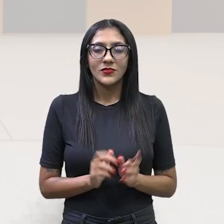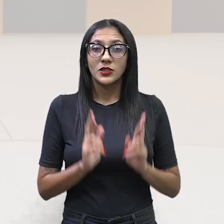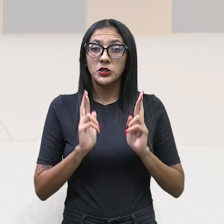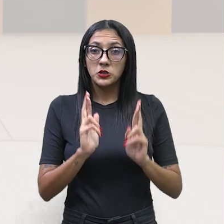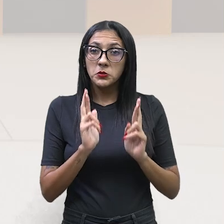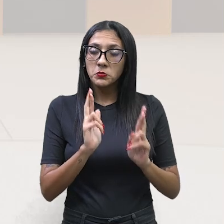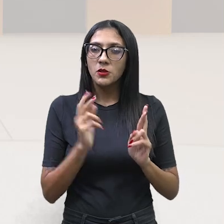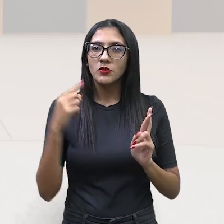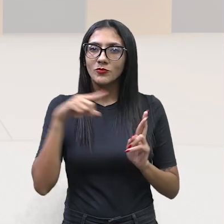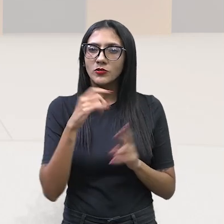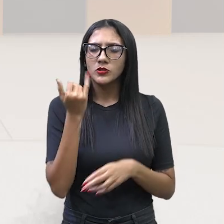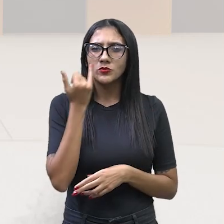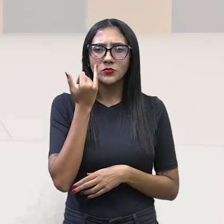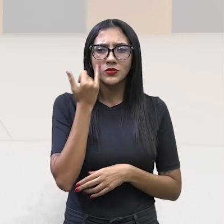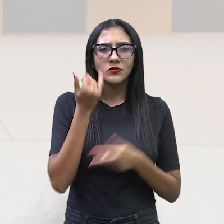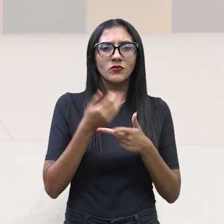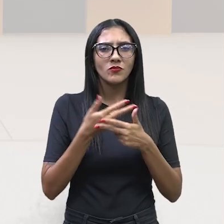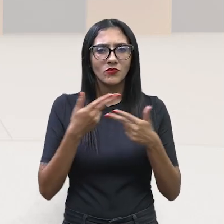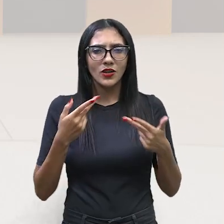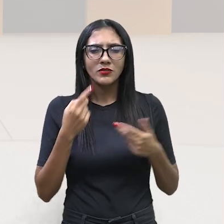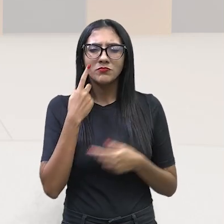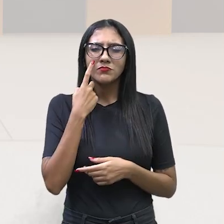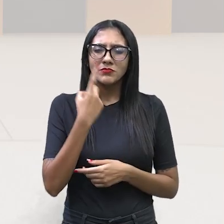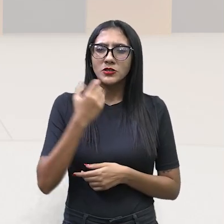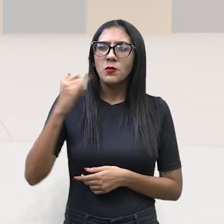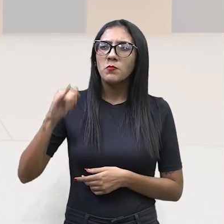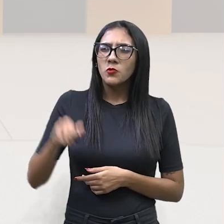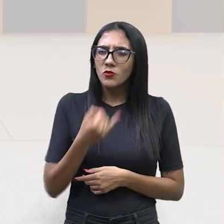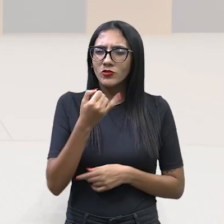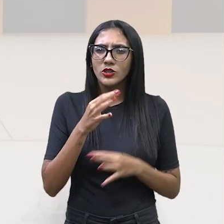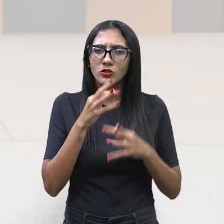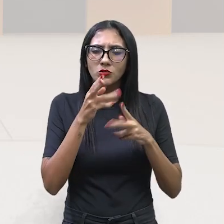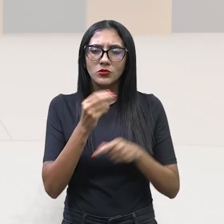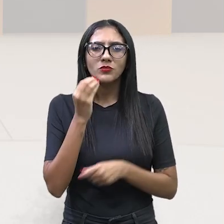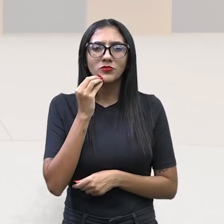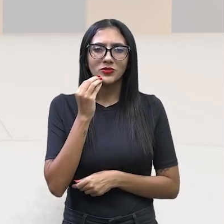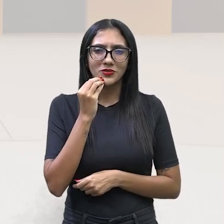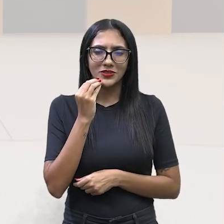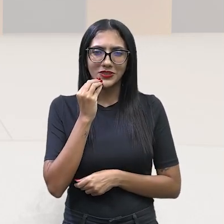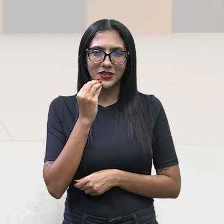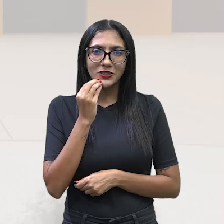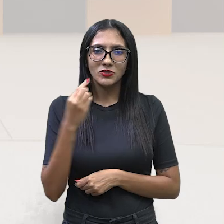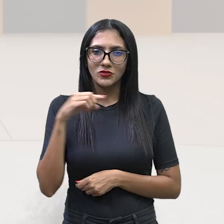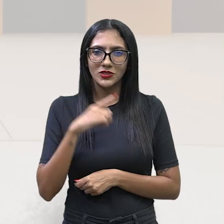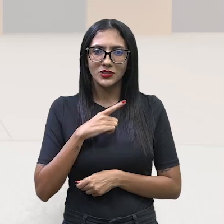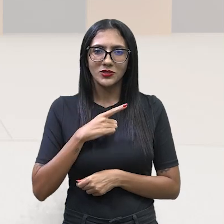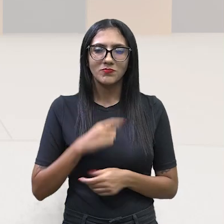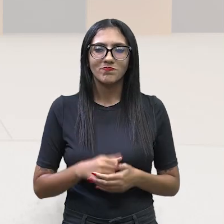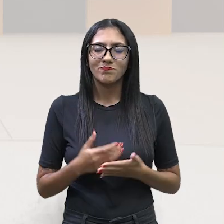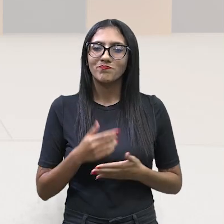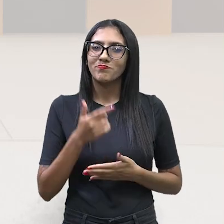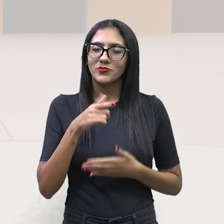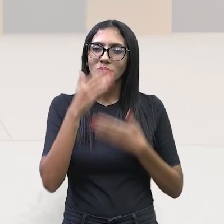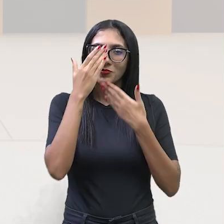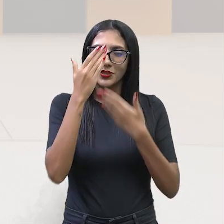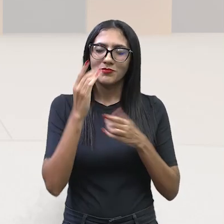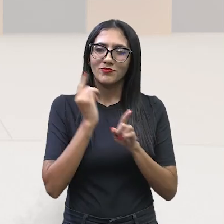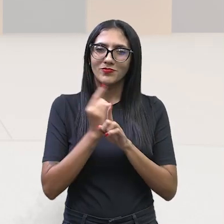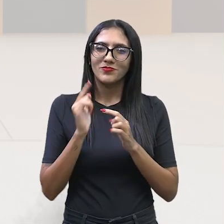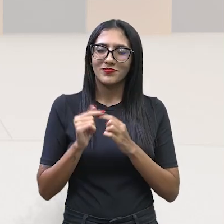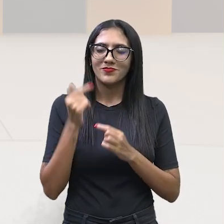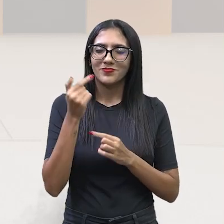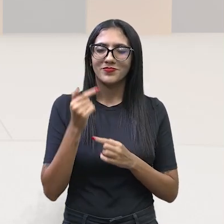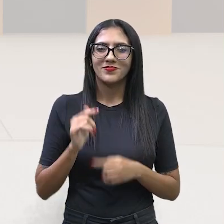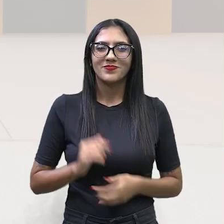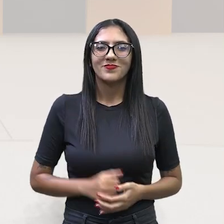sido muito informativo para você e agarre todas as oportunidades que chegarem até você. Então, mais uma vez, muito obrigada e até o próximo